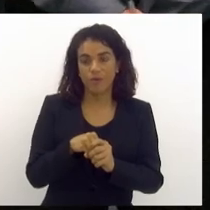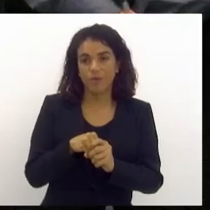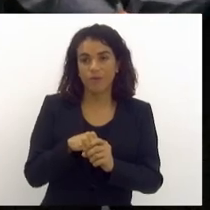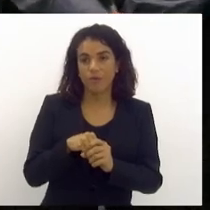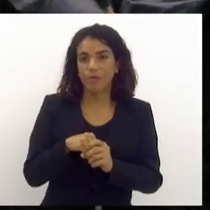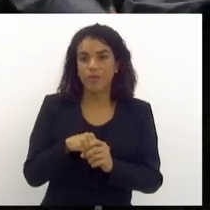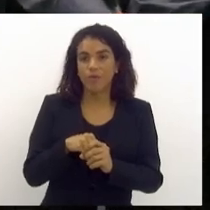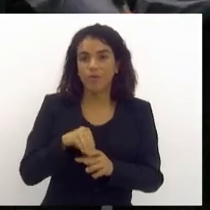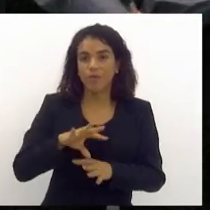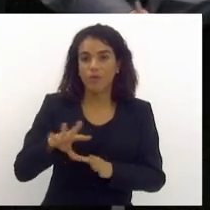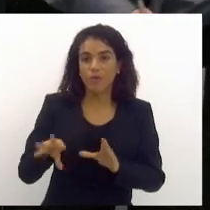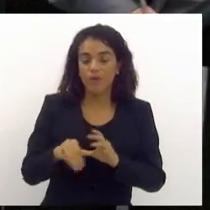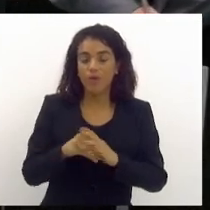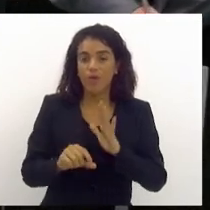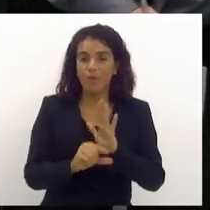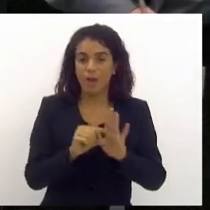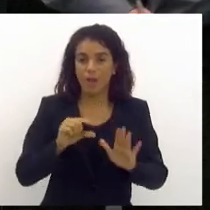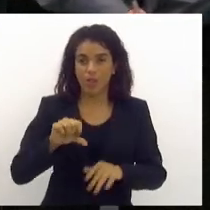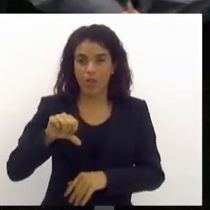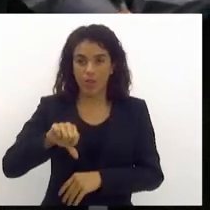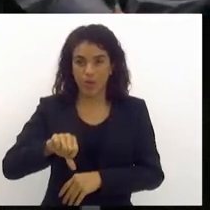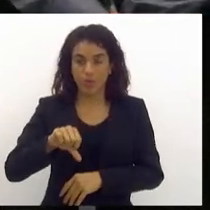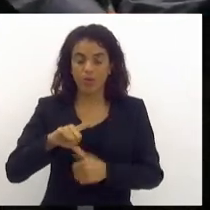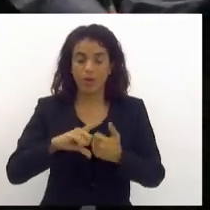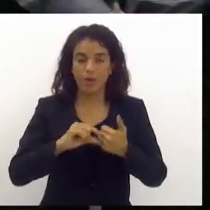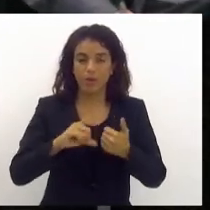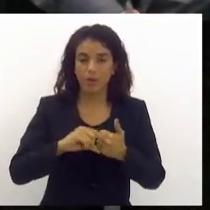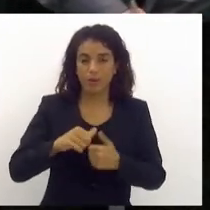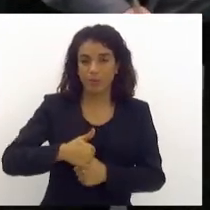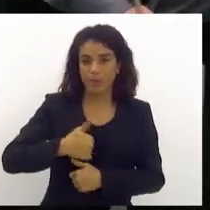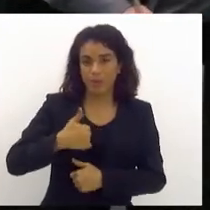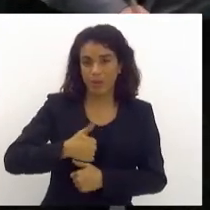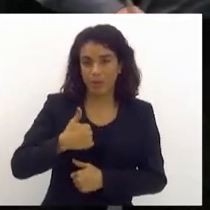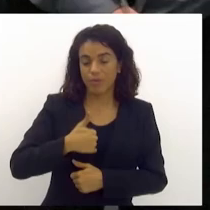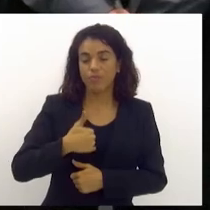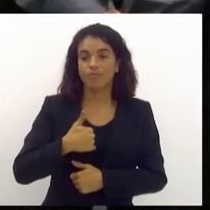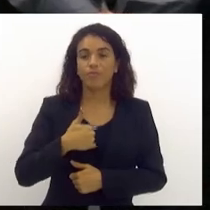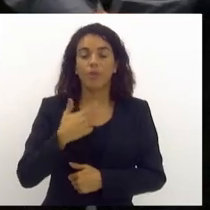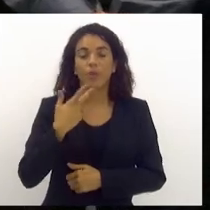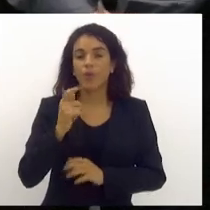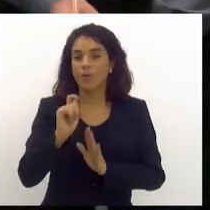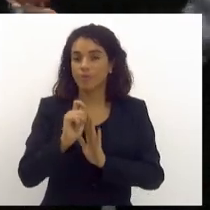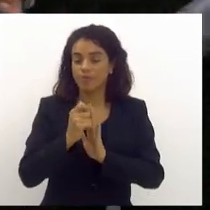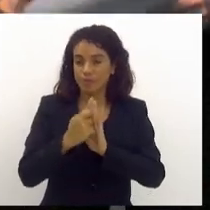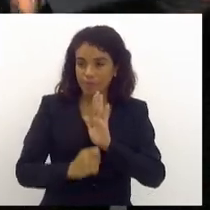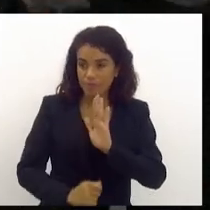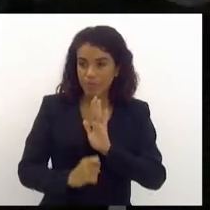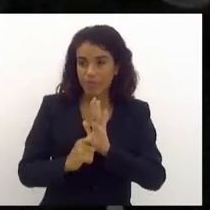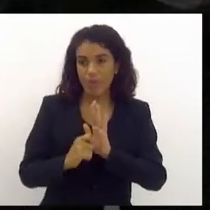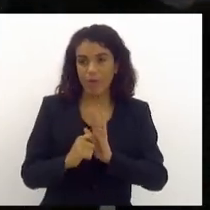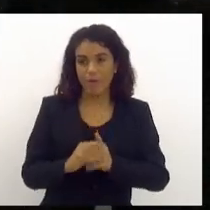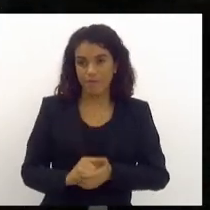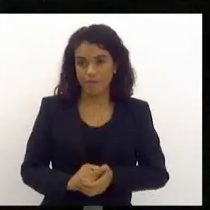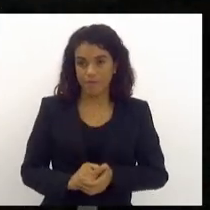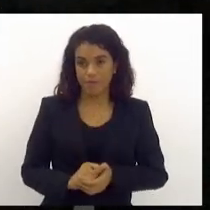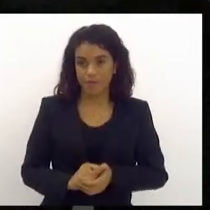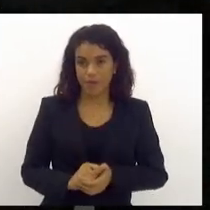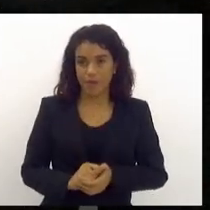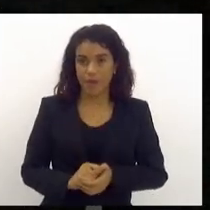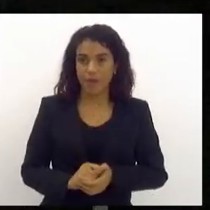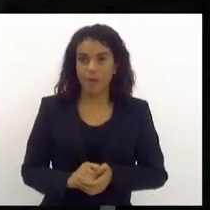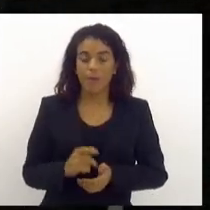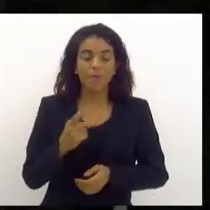fica incluído o parágrafo 9º do artigo 1º da Lei Complementar no domingo, com a seguinte redação. Não botou a redação inteira,